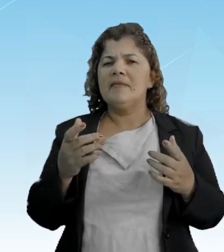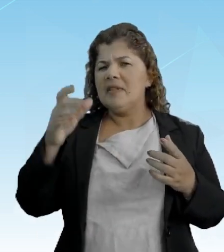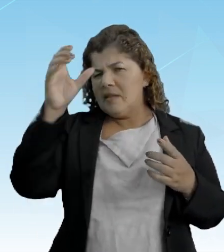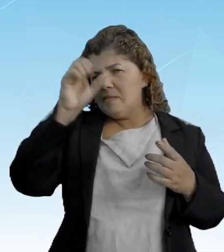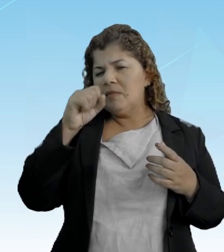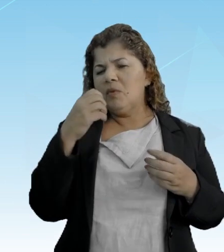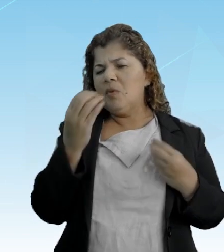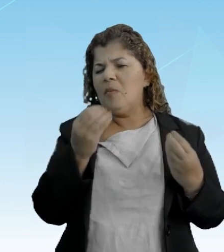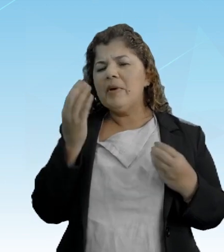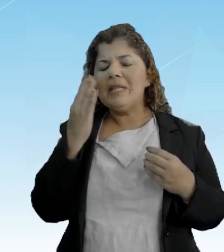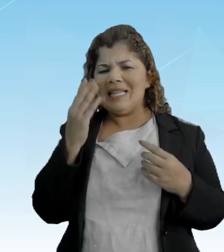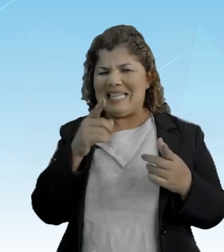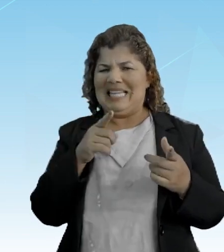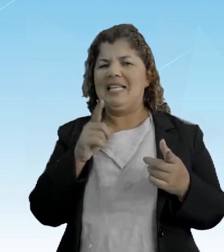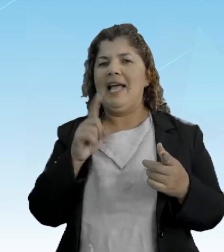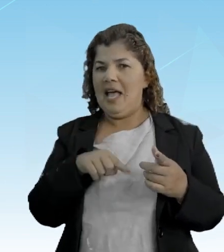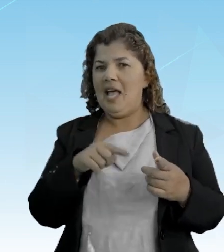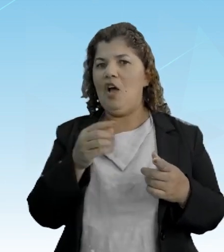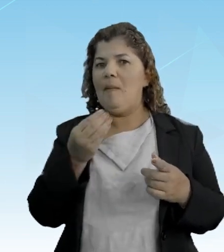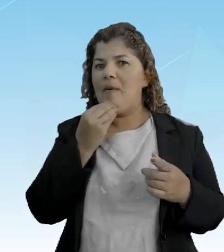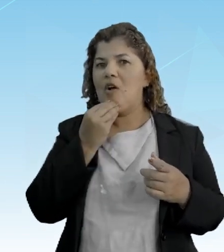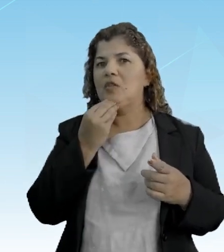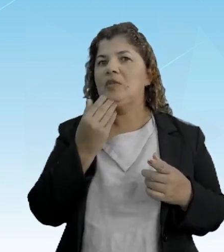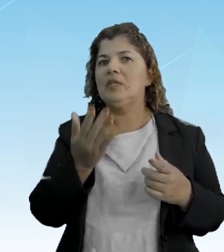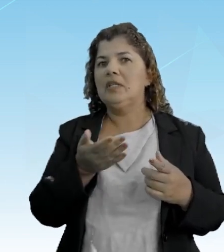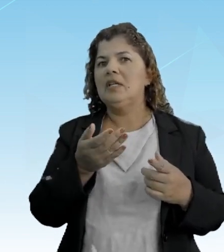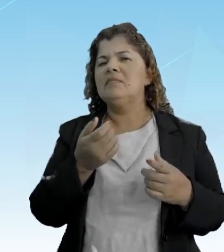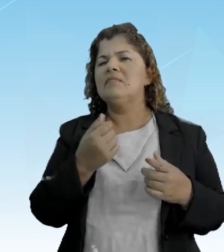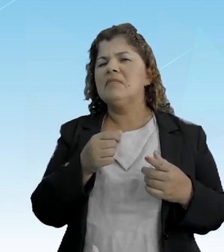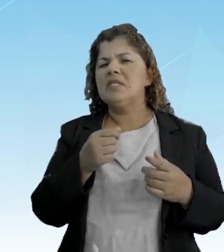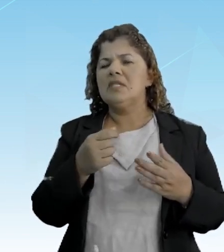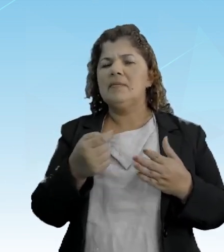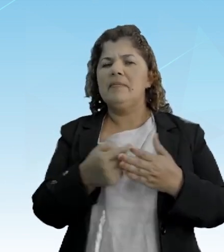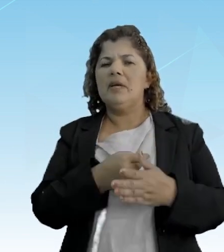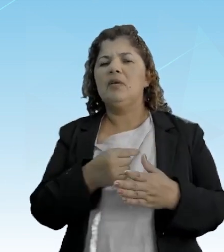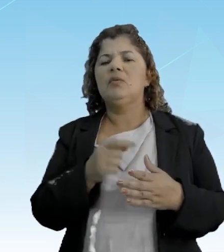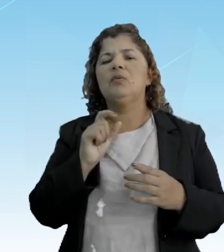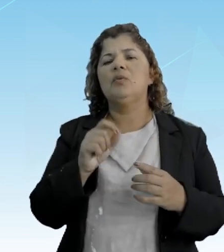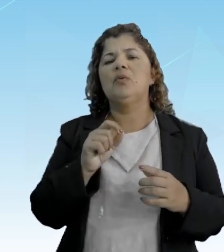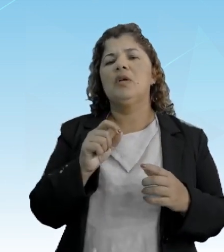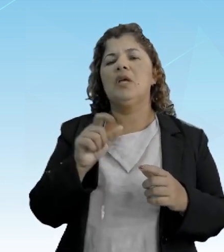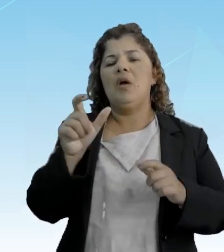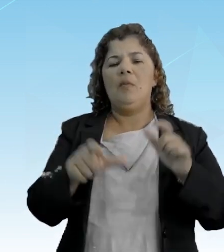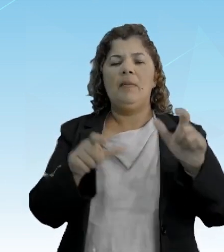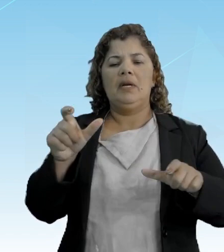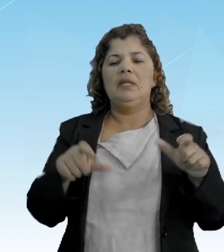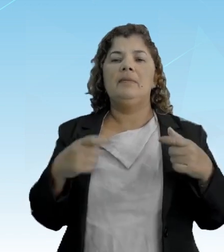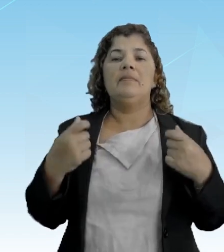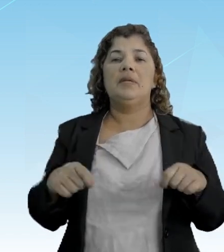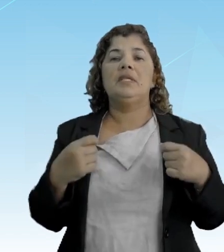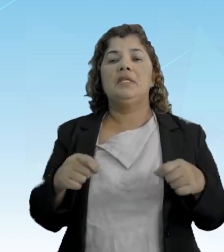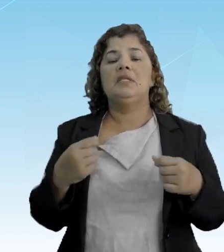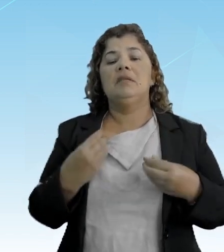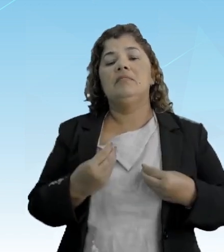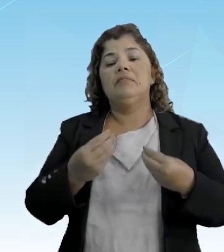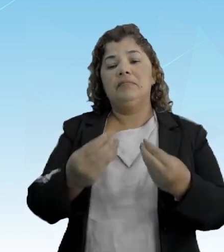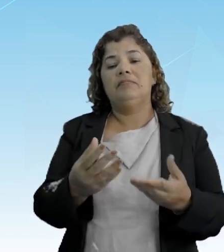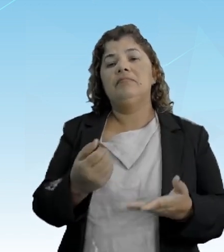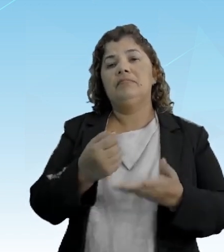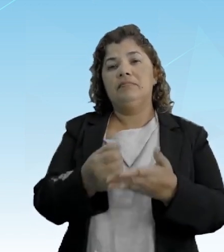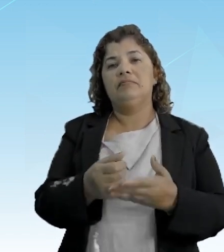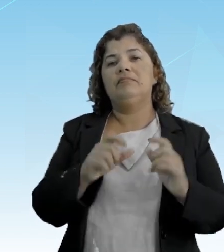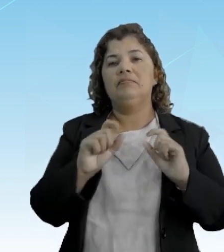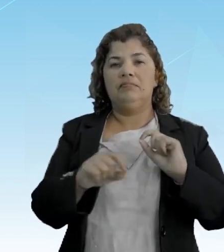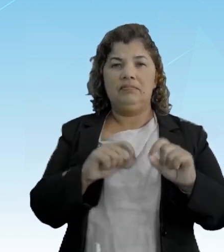aquilo é uma oportunidade. A gente sempre deve perguntar, o que é que a humanidade precisa e que eu posso contribuir com ela?